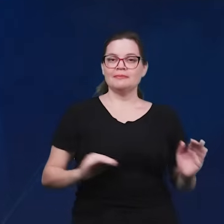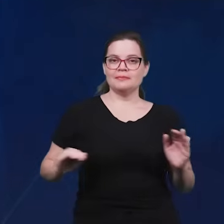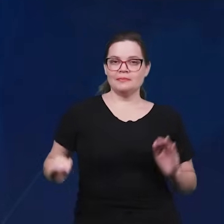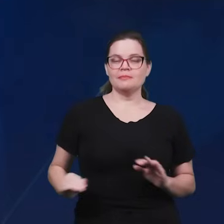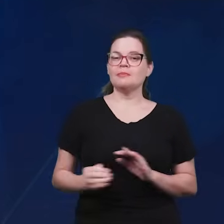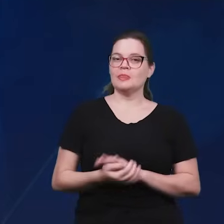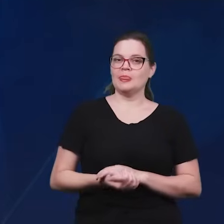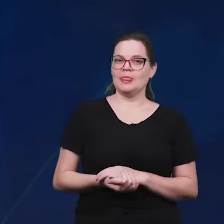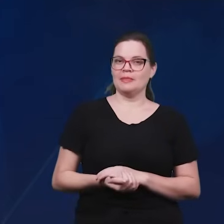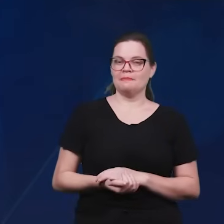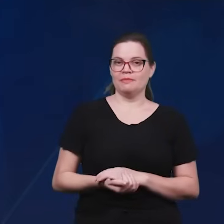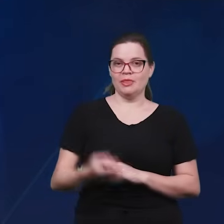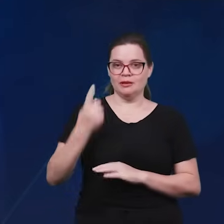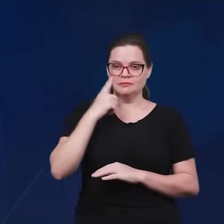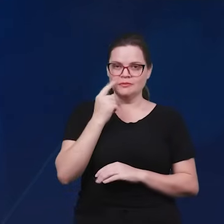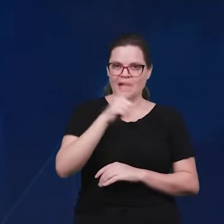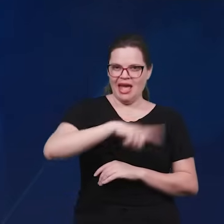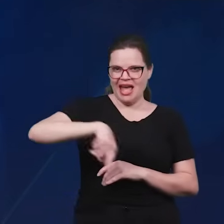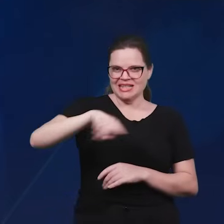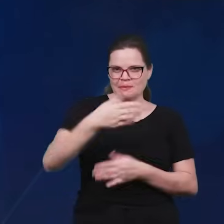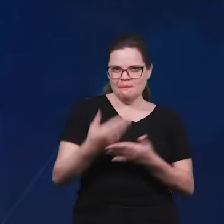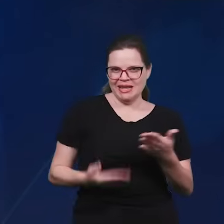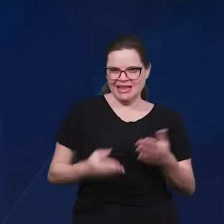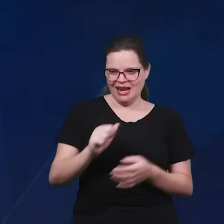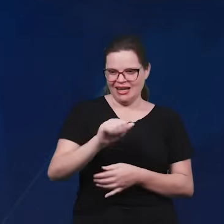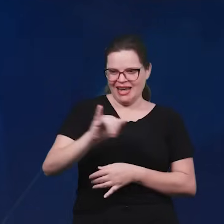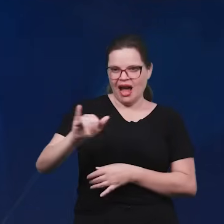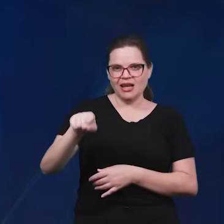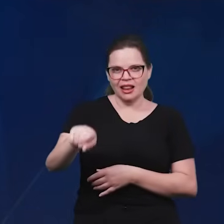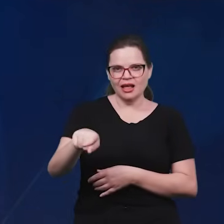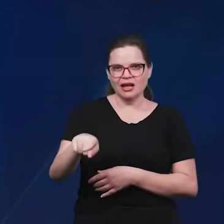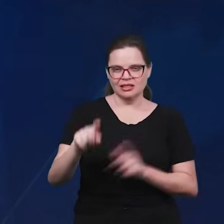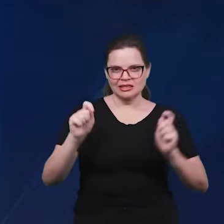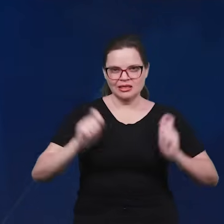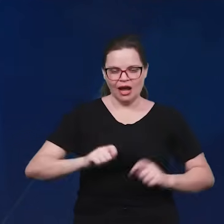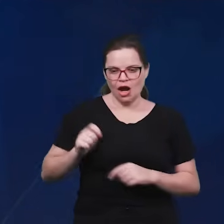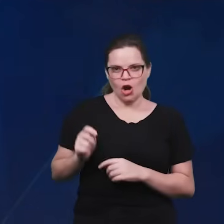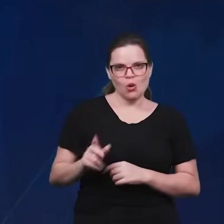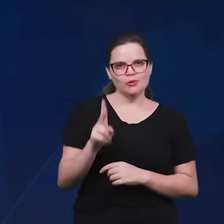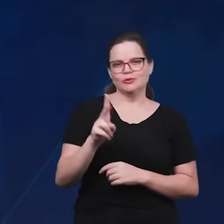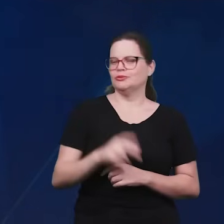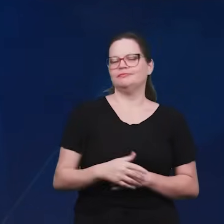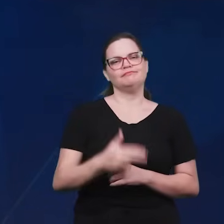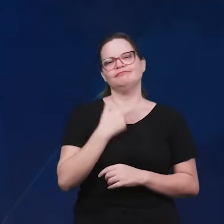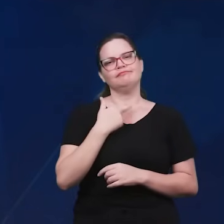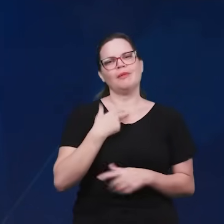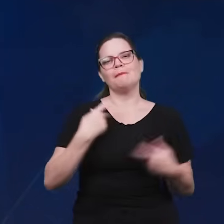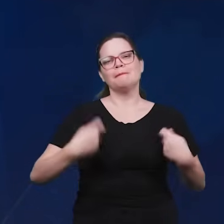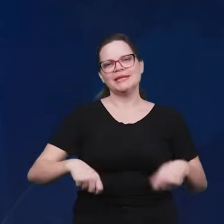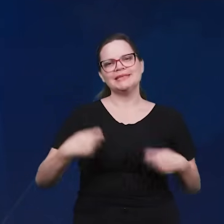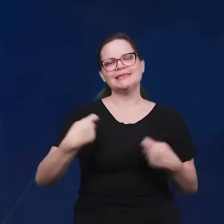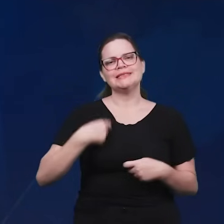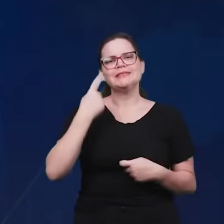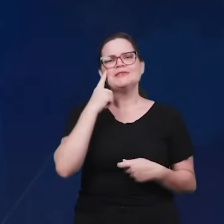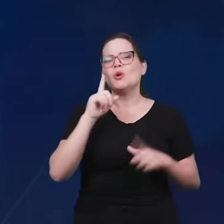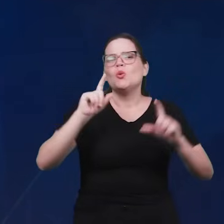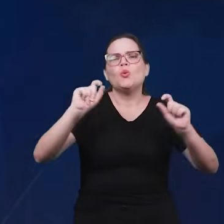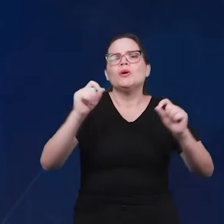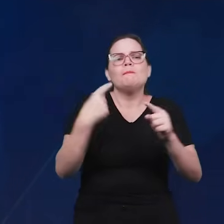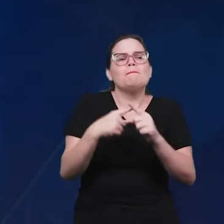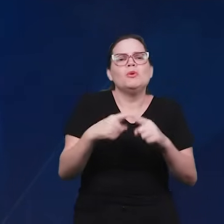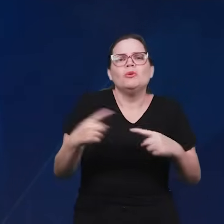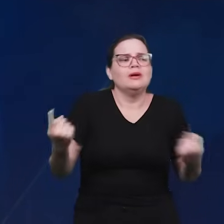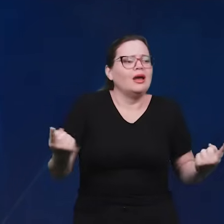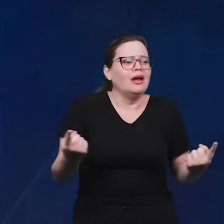Aquela situação não podia continuar assim. Tinha que haver uma explicação para tal acontecimento tão